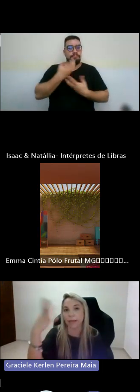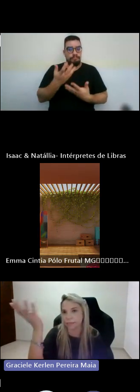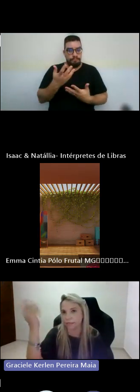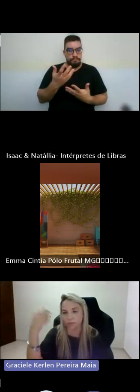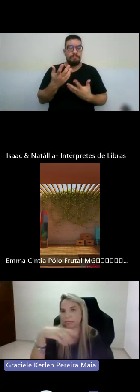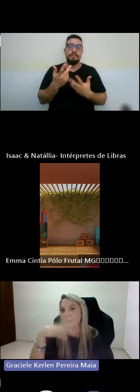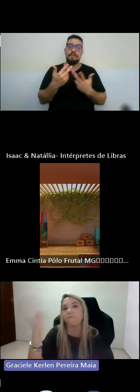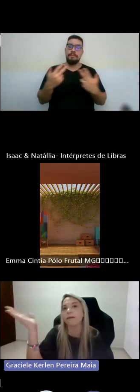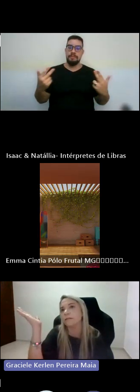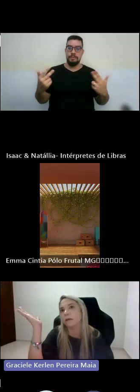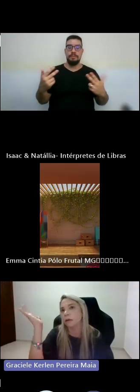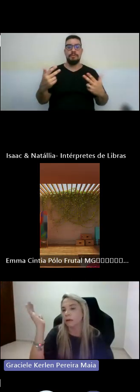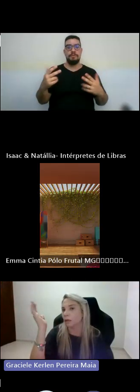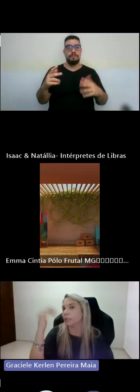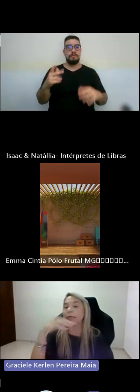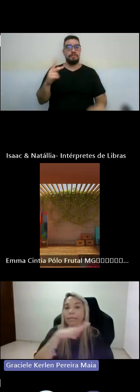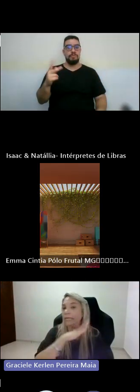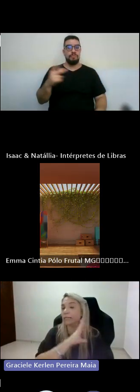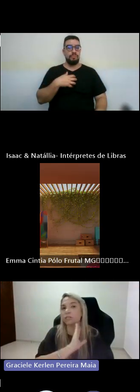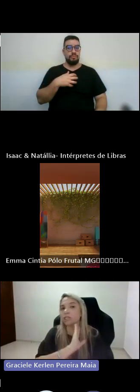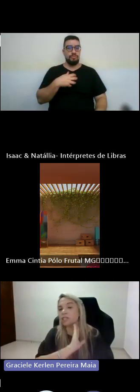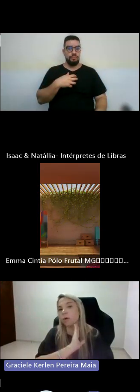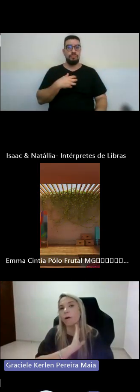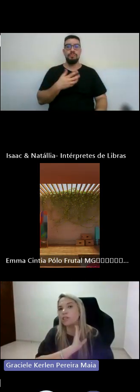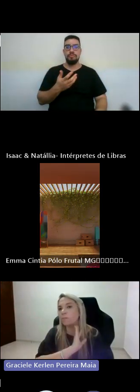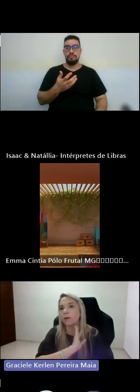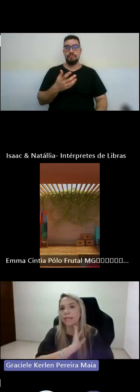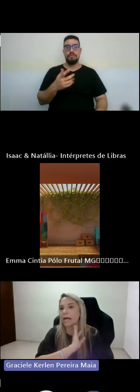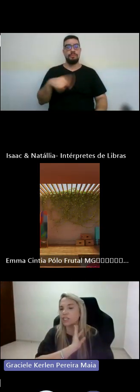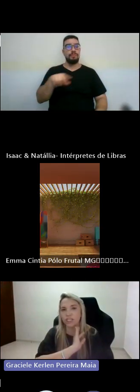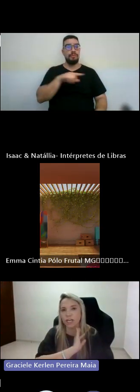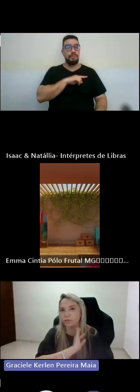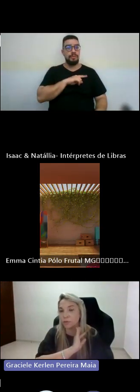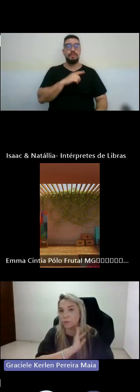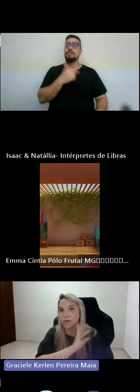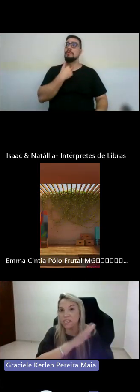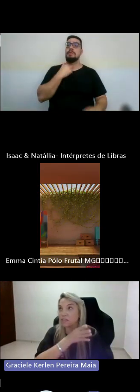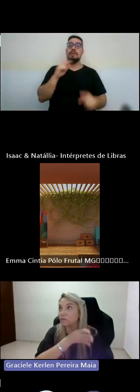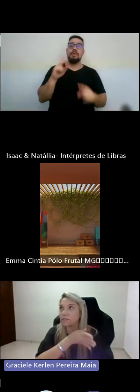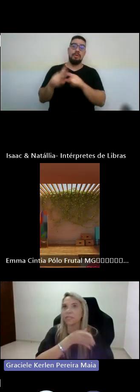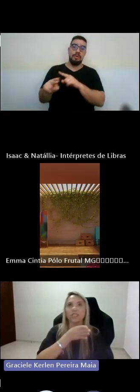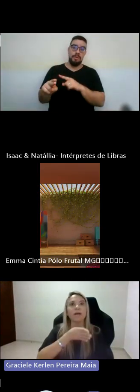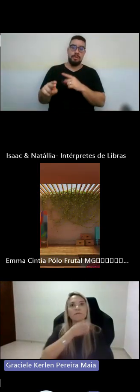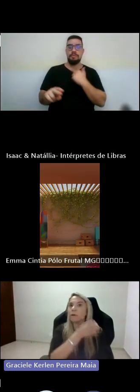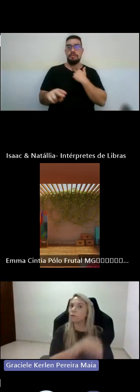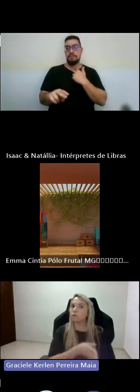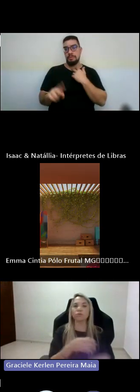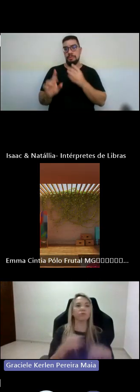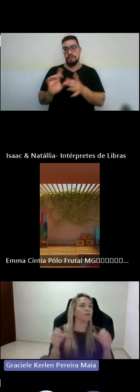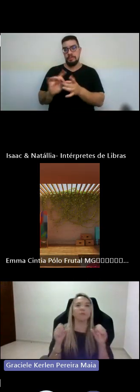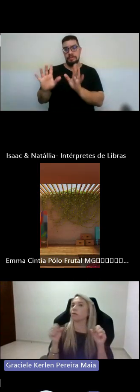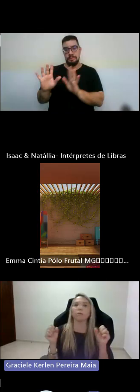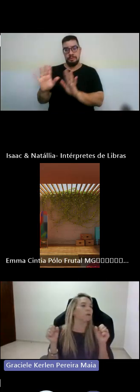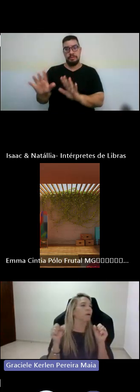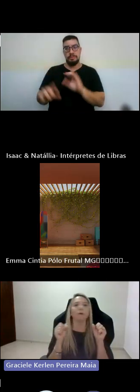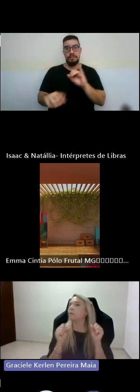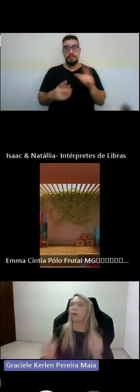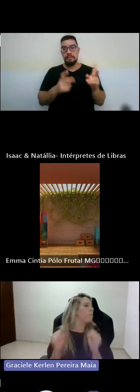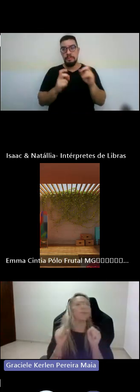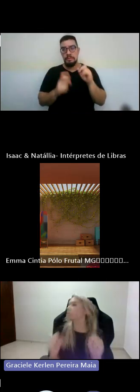que nem existe, mas ele fez. E isso a gente não pode podar de jeito nenhum. Se você já viu algum surdo